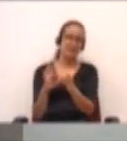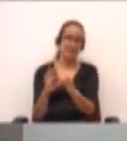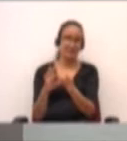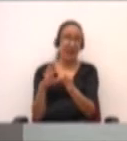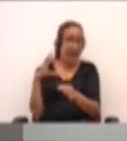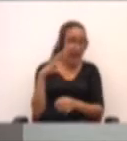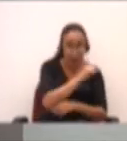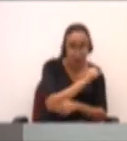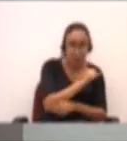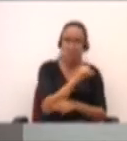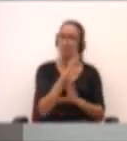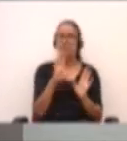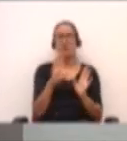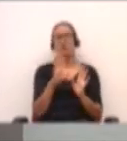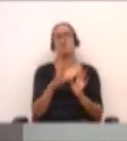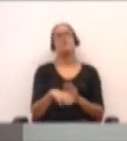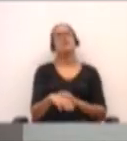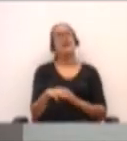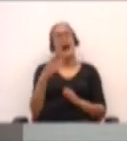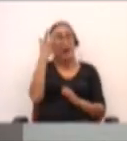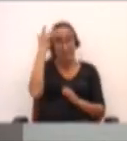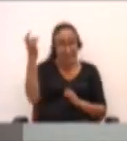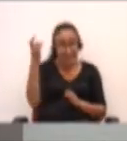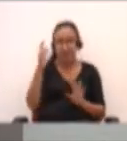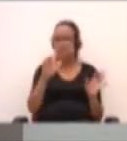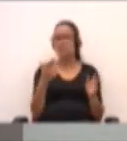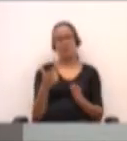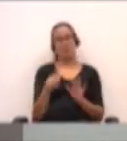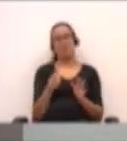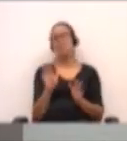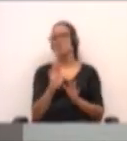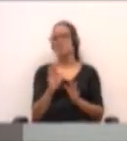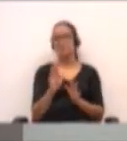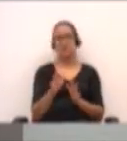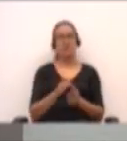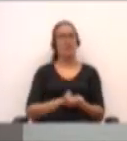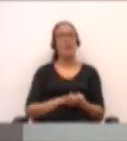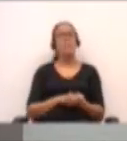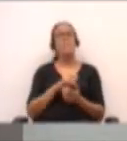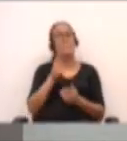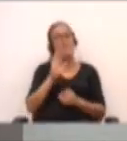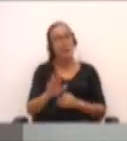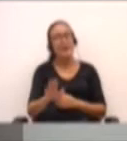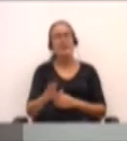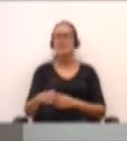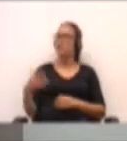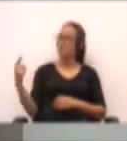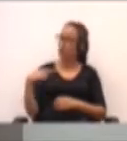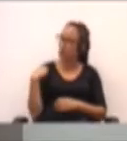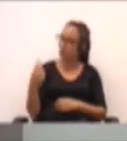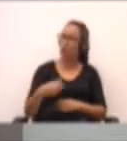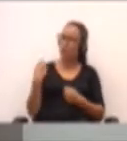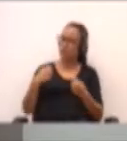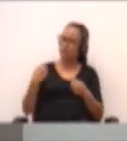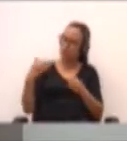coisa para daqui 1 ano ou 2 anos. Não podemos enganar a população. Mas se nós não se movimentarmos, nós não podemos deixar